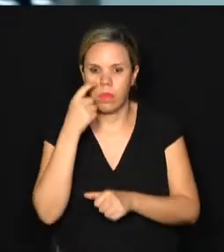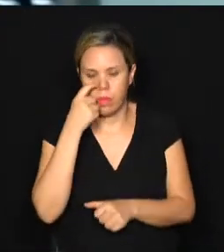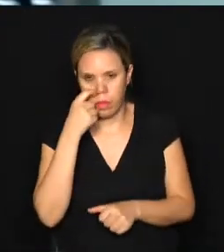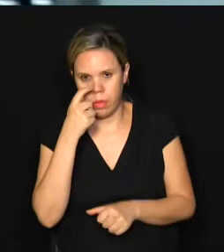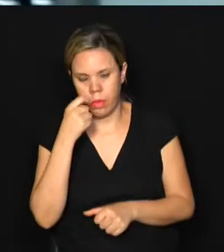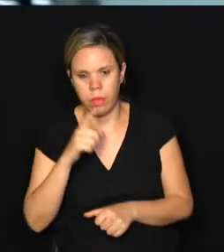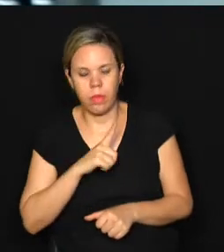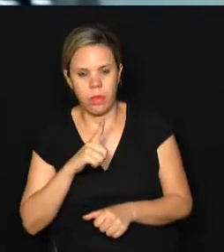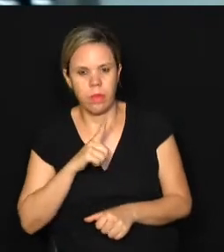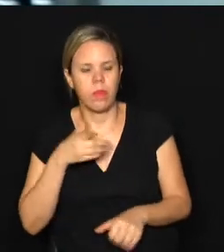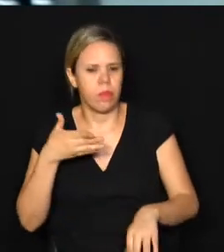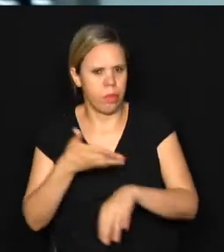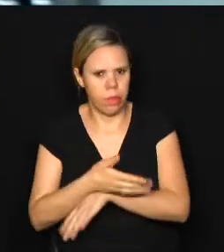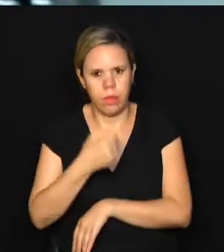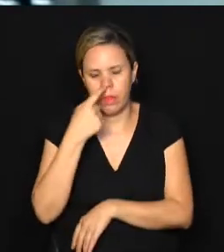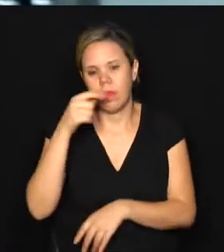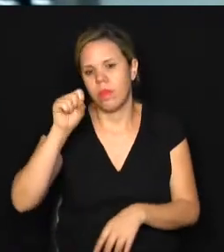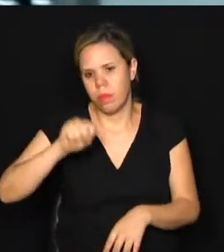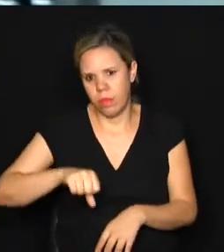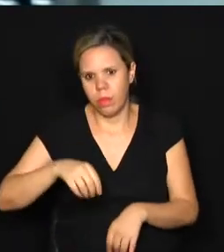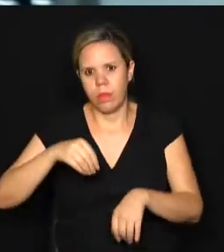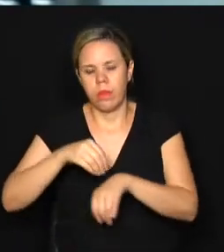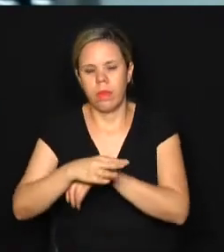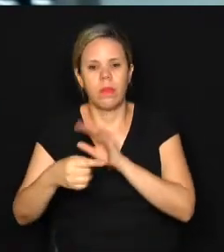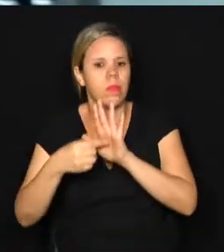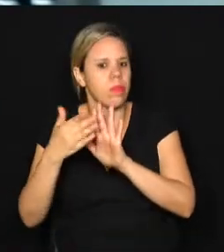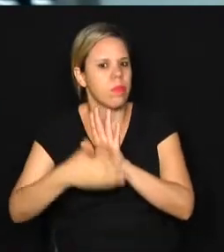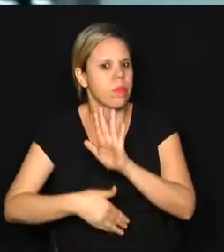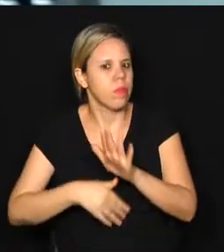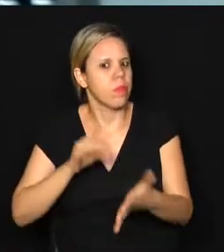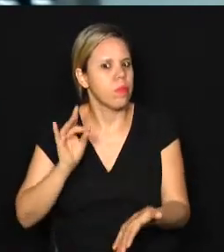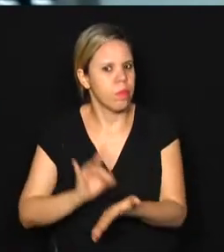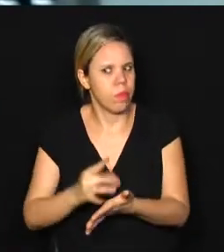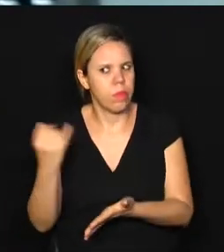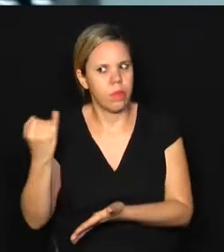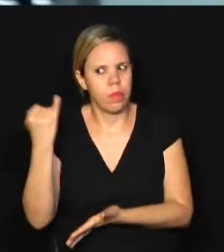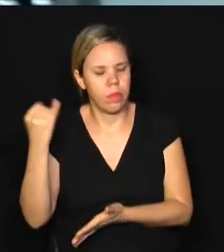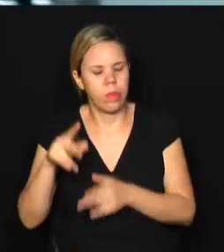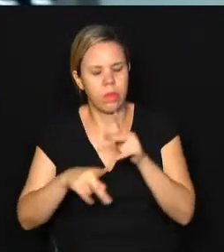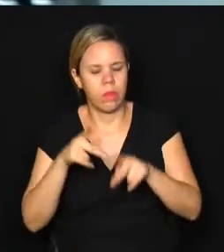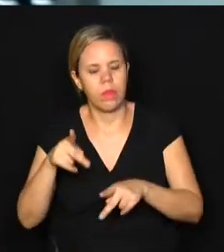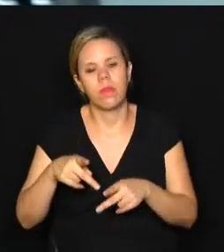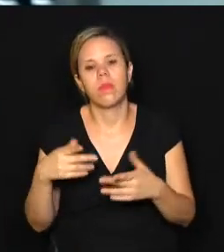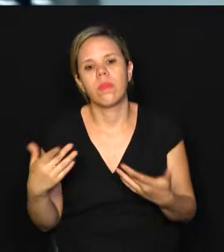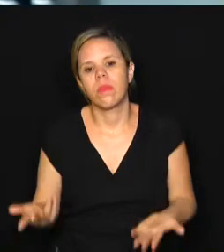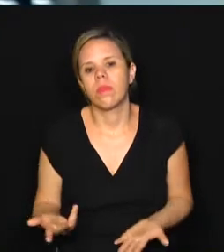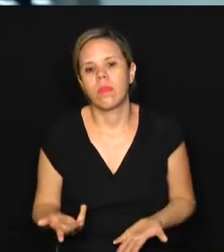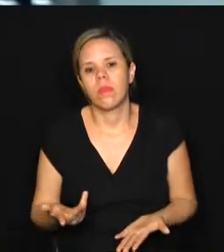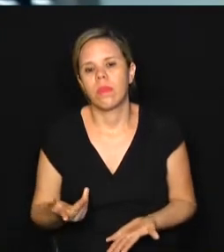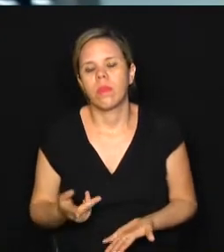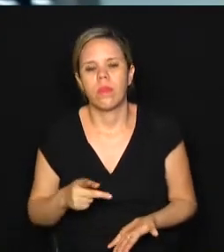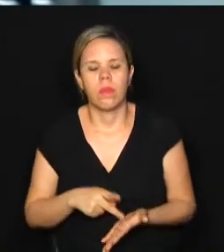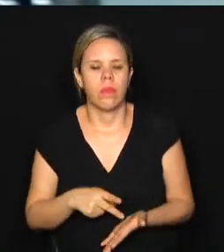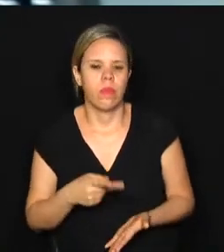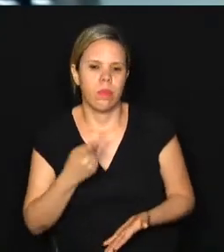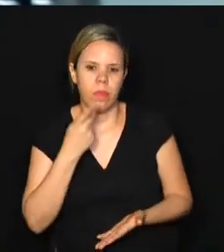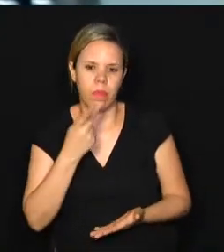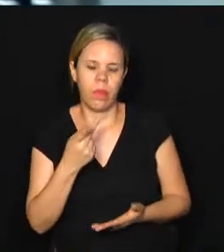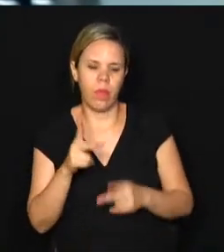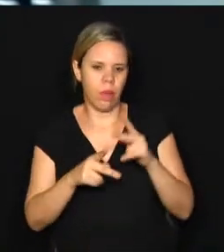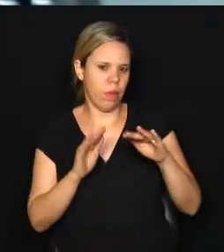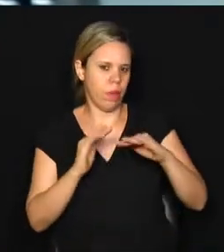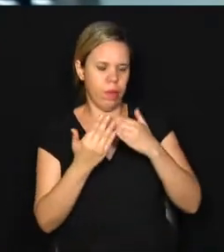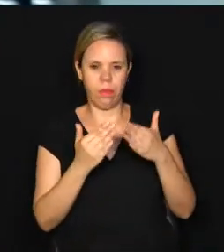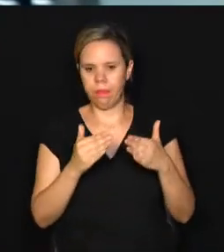que interferir e trazer à tona o que de fato é importante para a população. Porque, de fato, que nenhum dos moradores